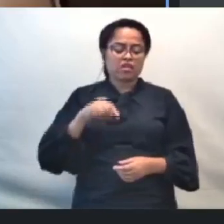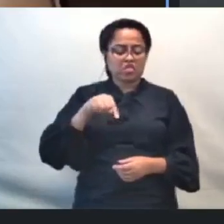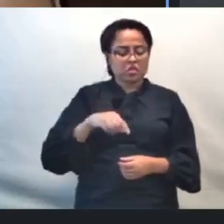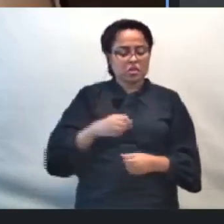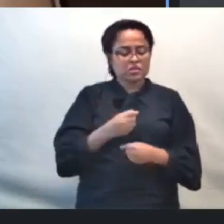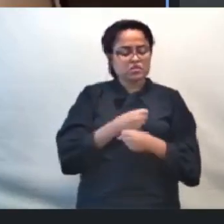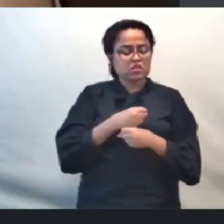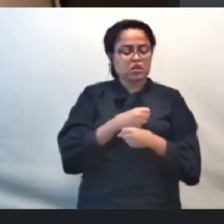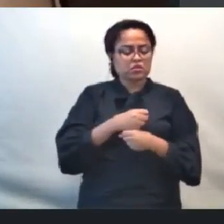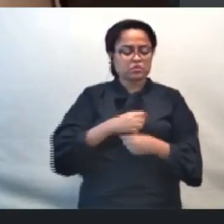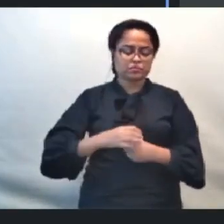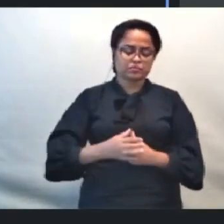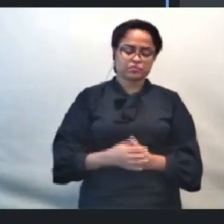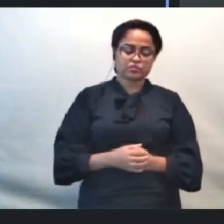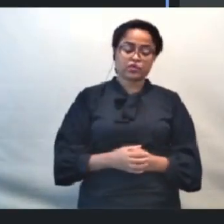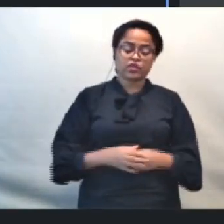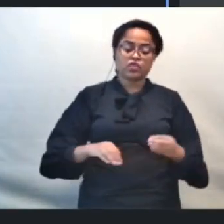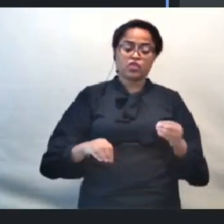É isso. Só completando, Alex,